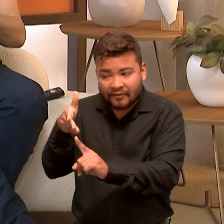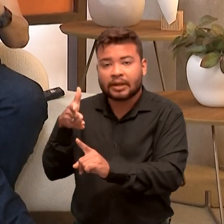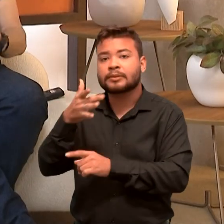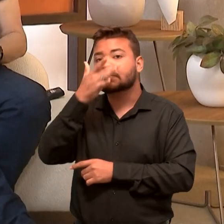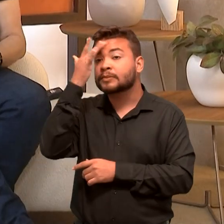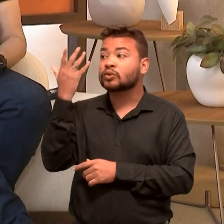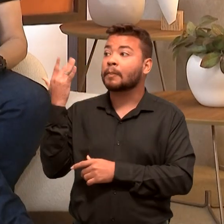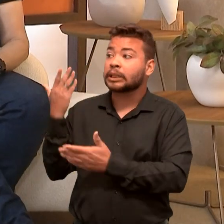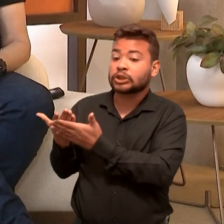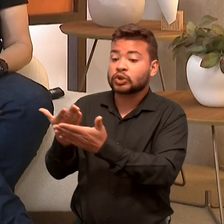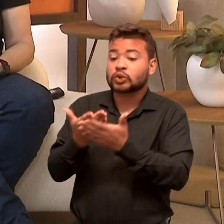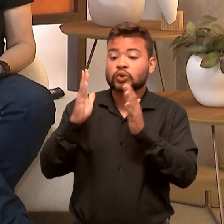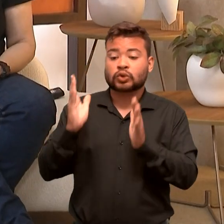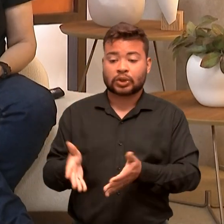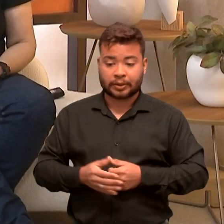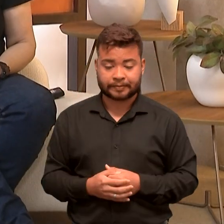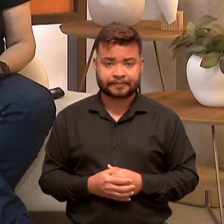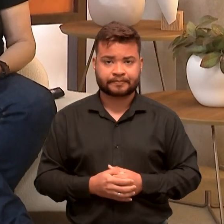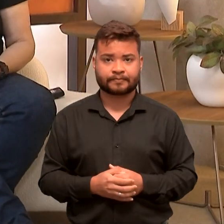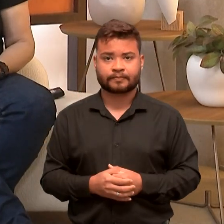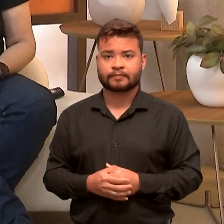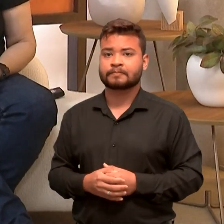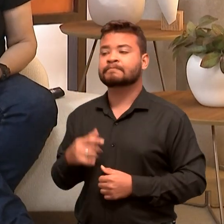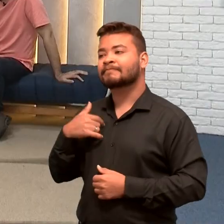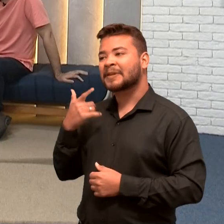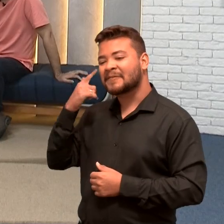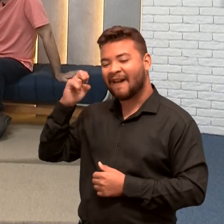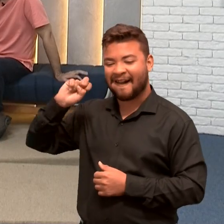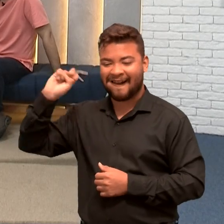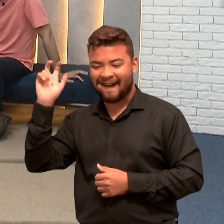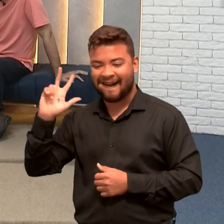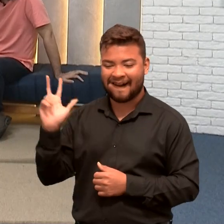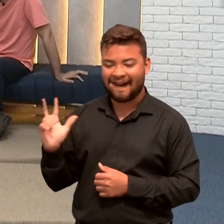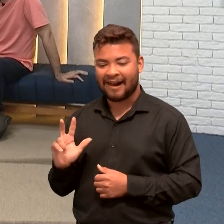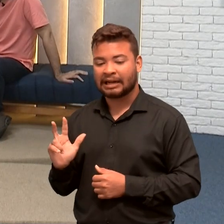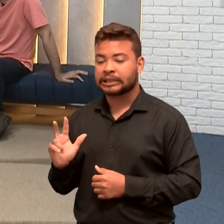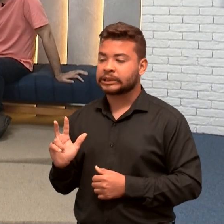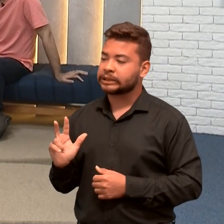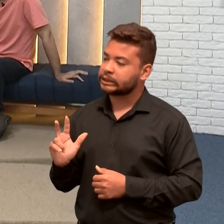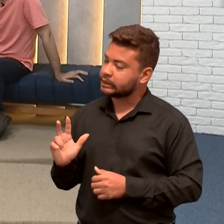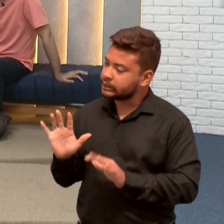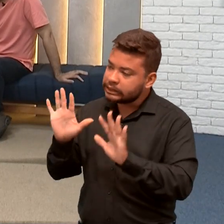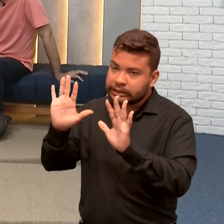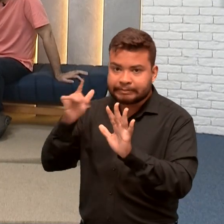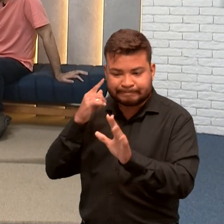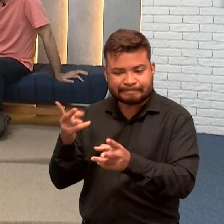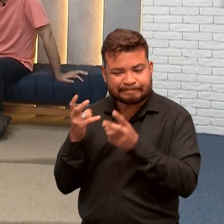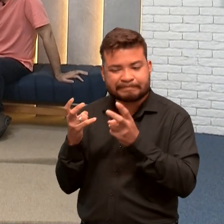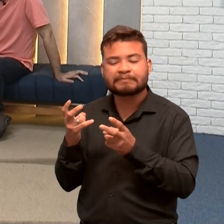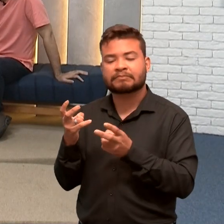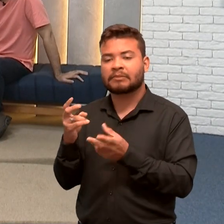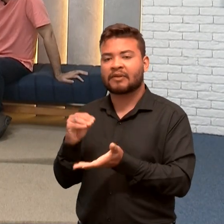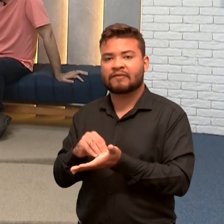estudos que compõem o nosso estudo. Ou seja, pensou em bancar o espertinho, já pensa que ali pode estar faltando um pouquinho de